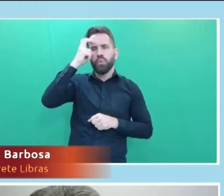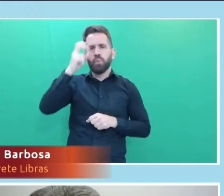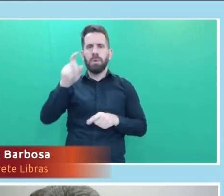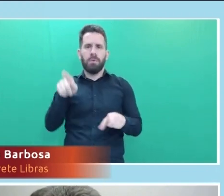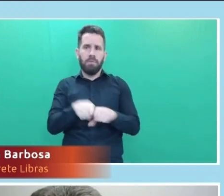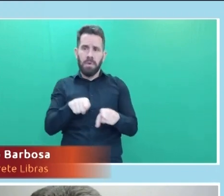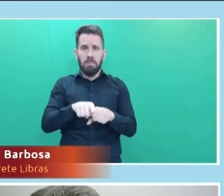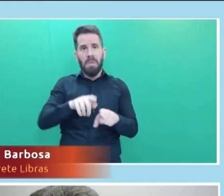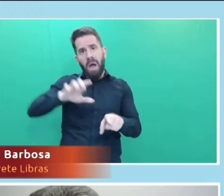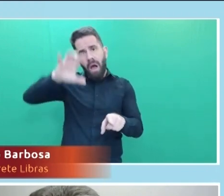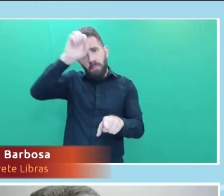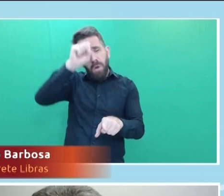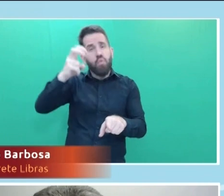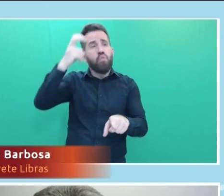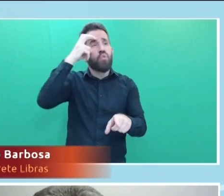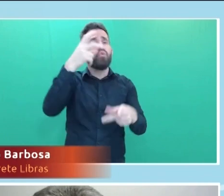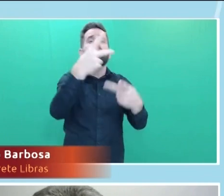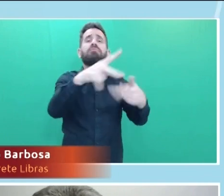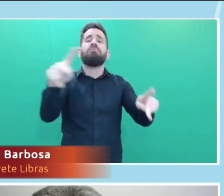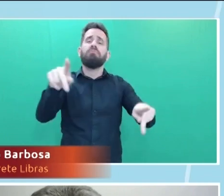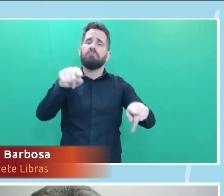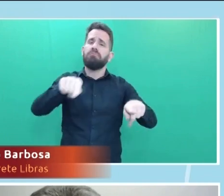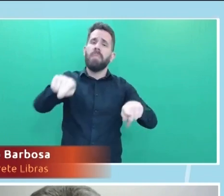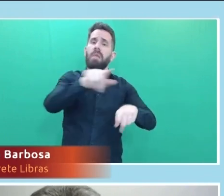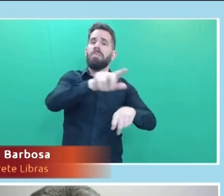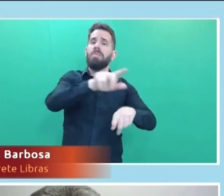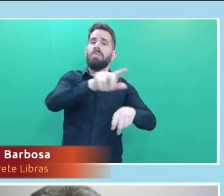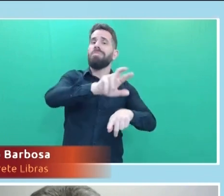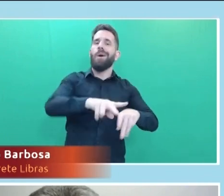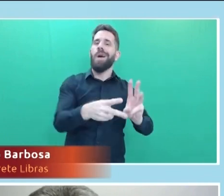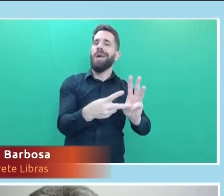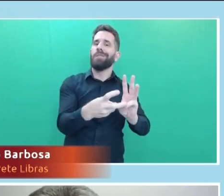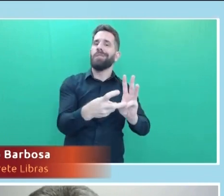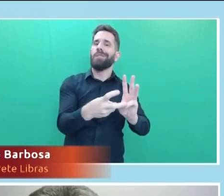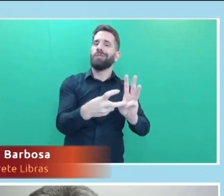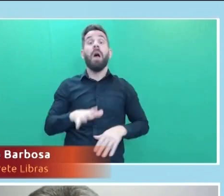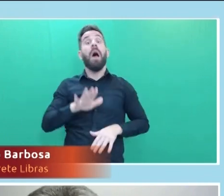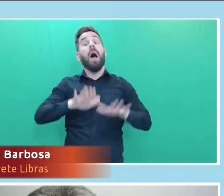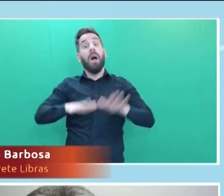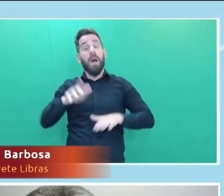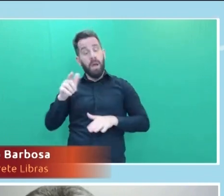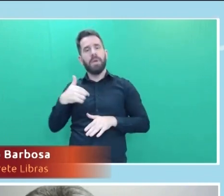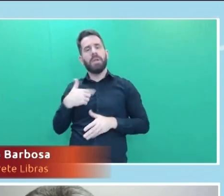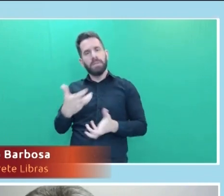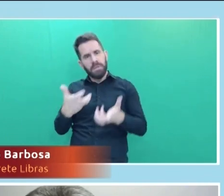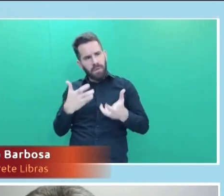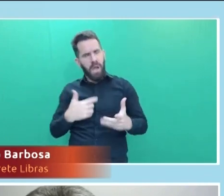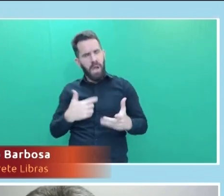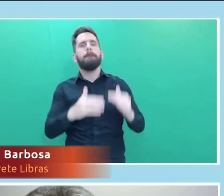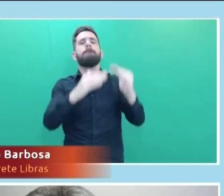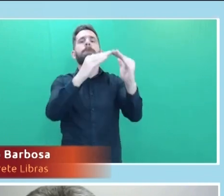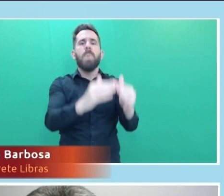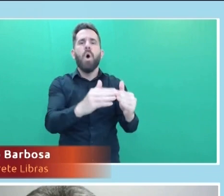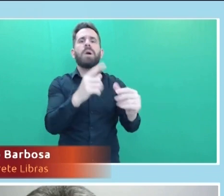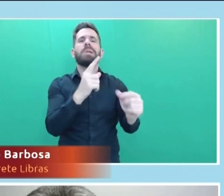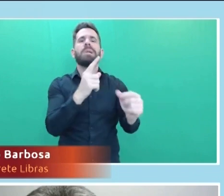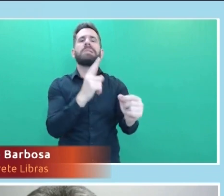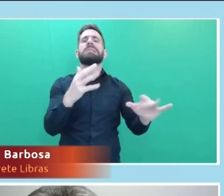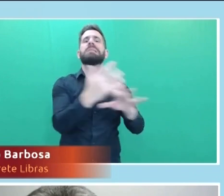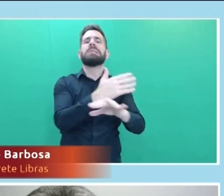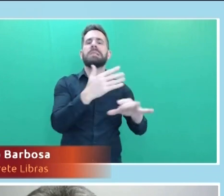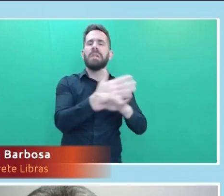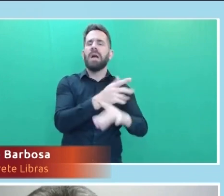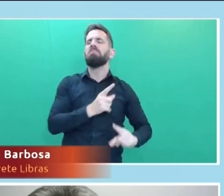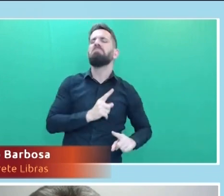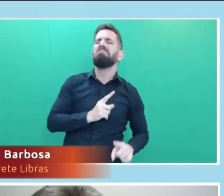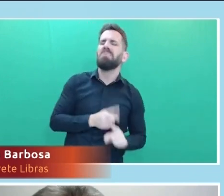indígena. Então, muitas vezes a gente procura morar na cidade grande e em busca de conhecimento,